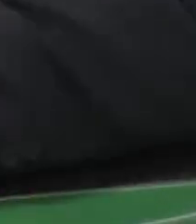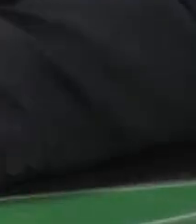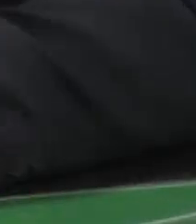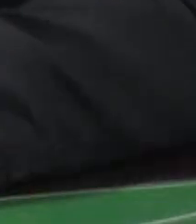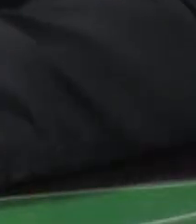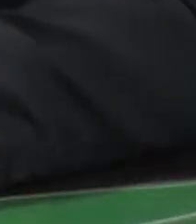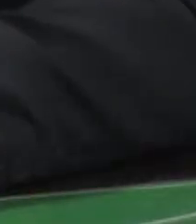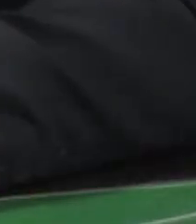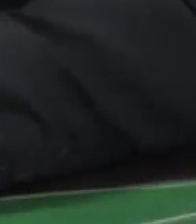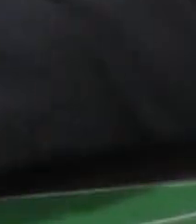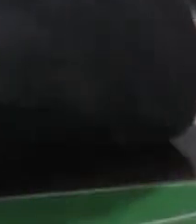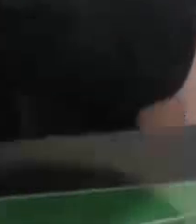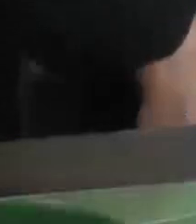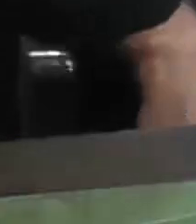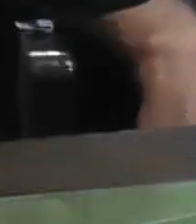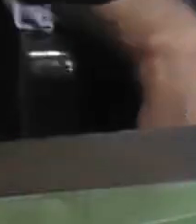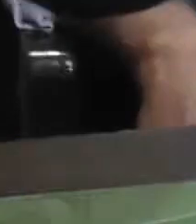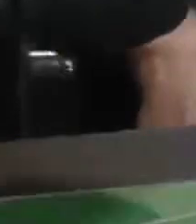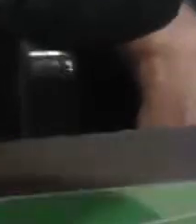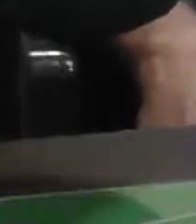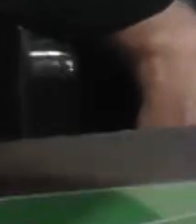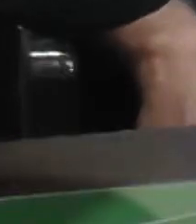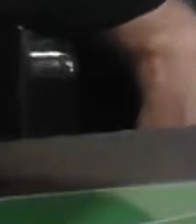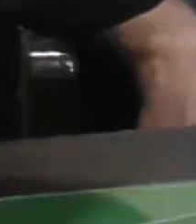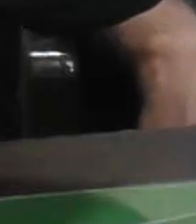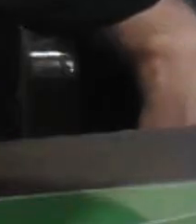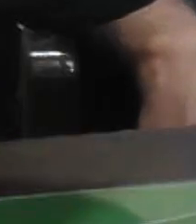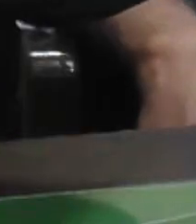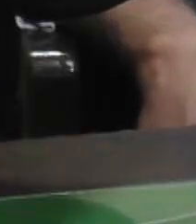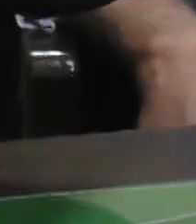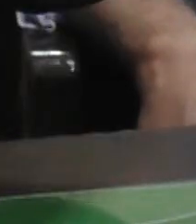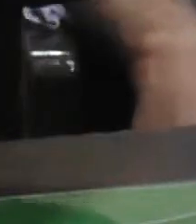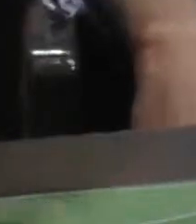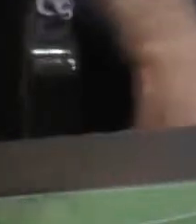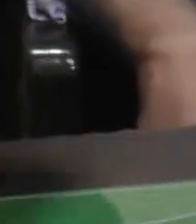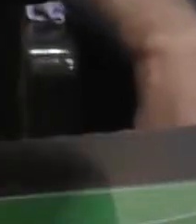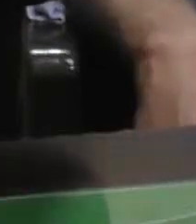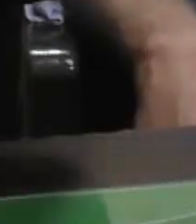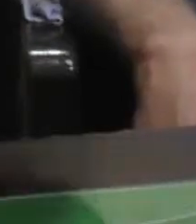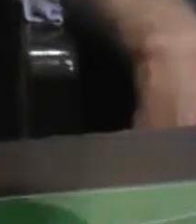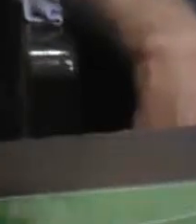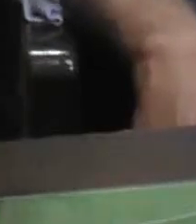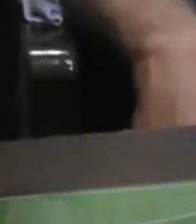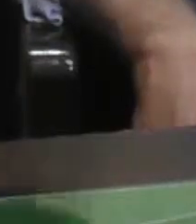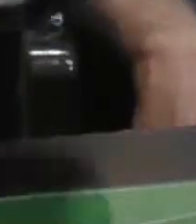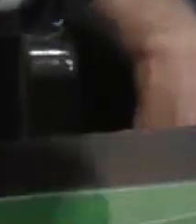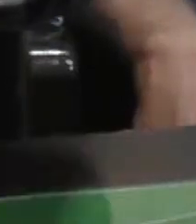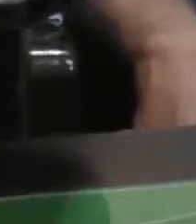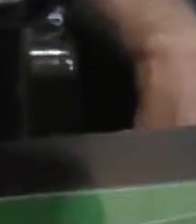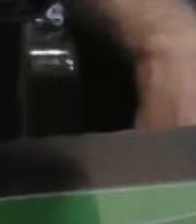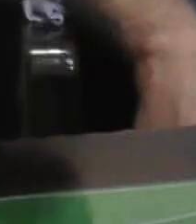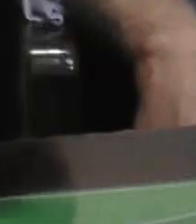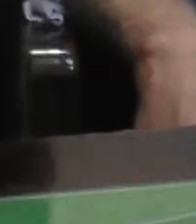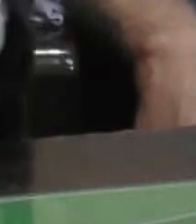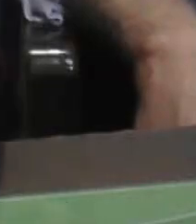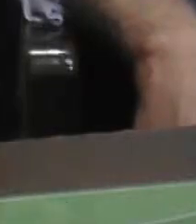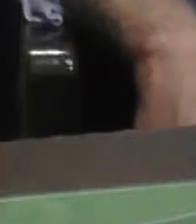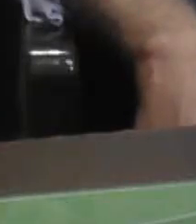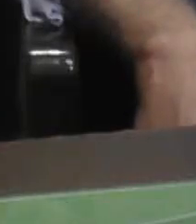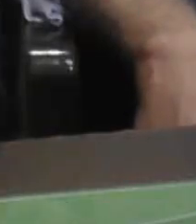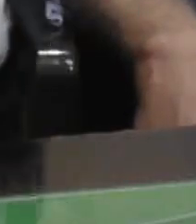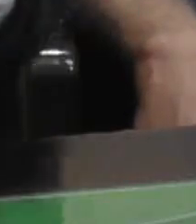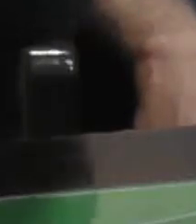seja a oposição. É um fato concreto, indene de provas, é notório hoje, toda a